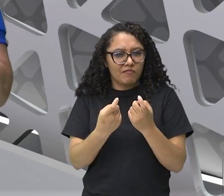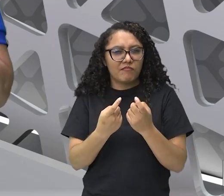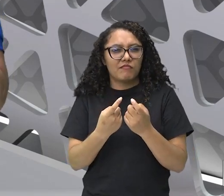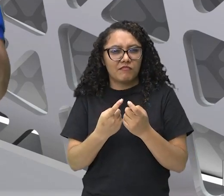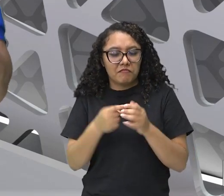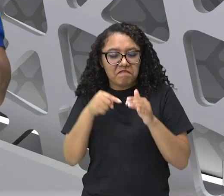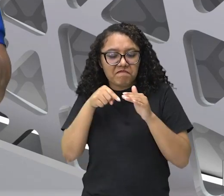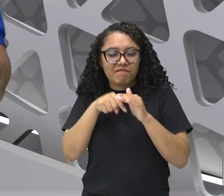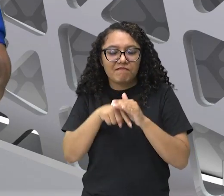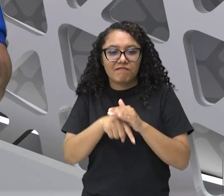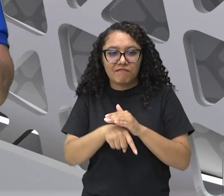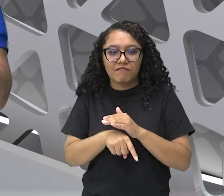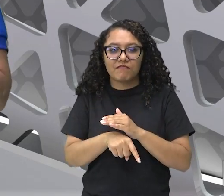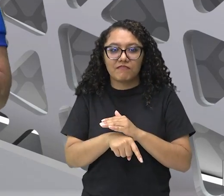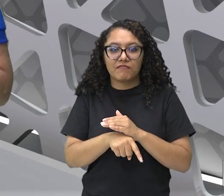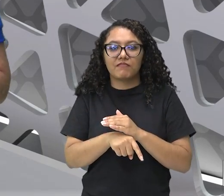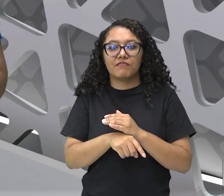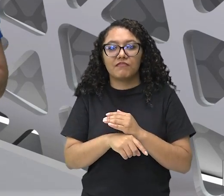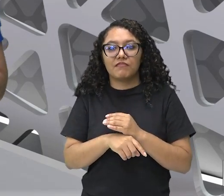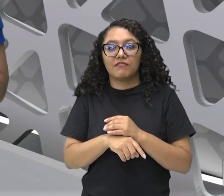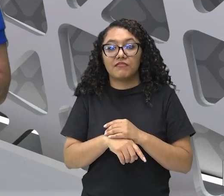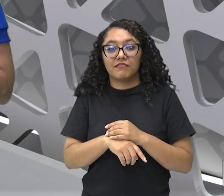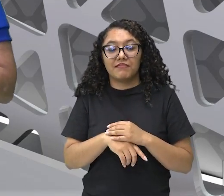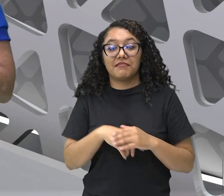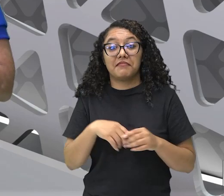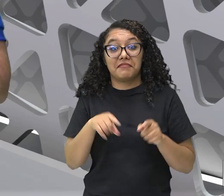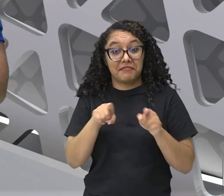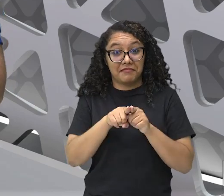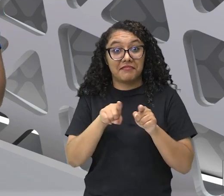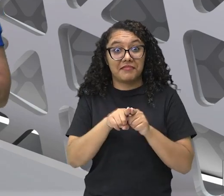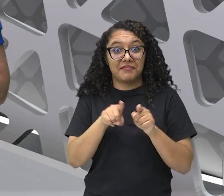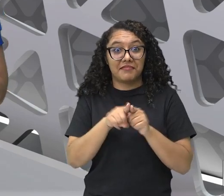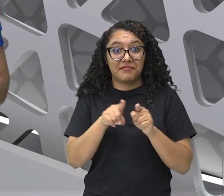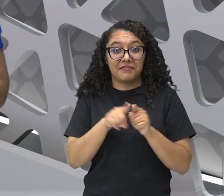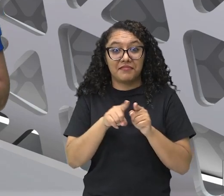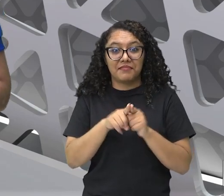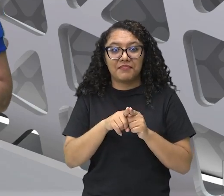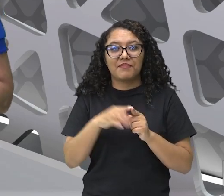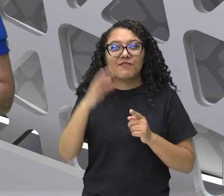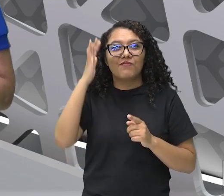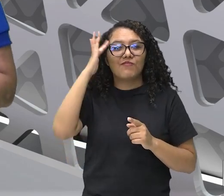interessante, profundo e digo mais, é também